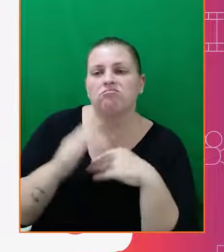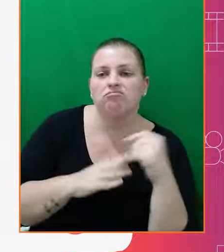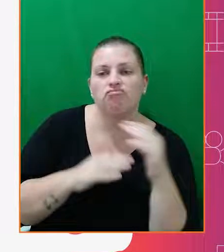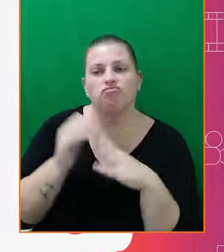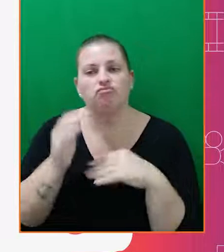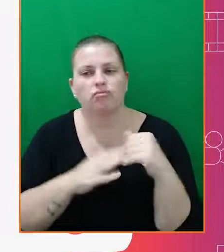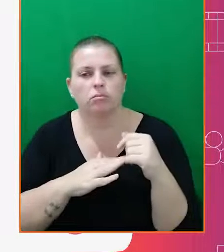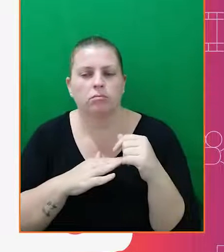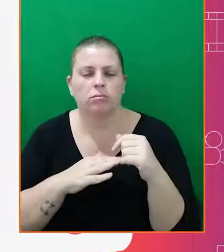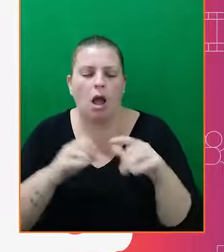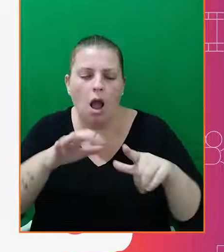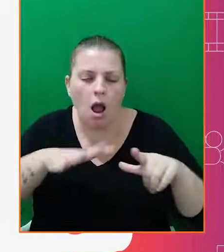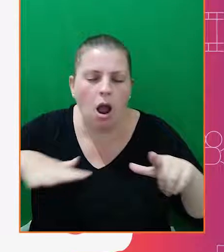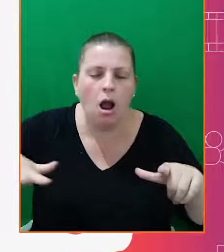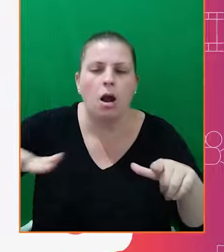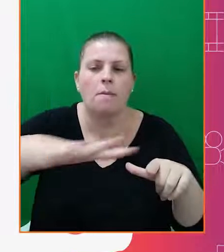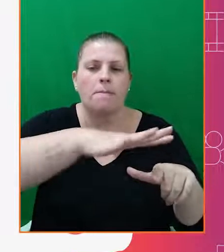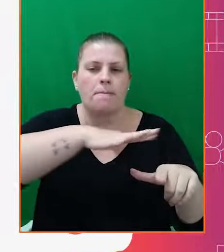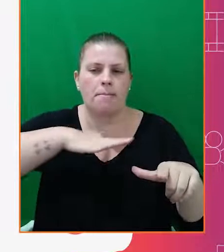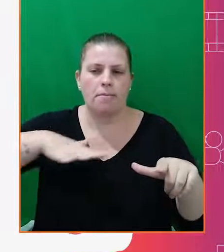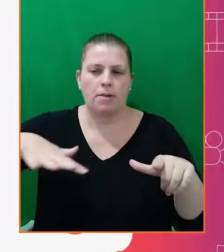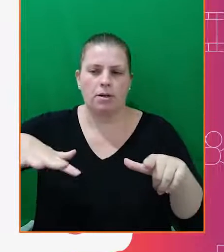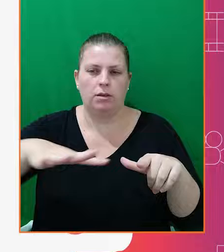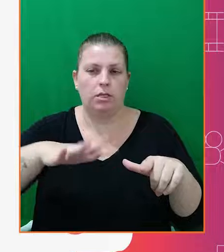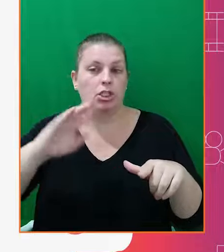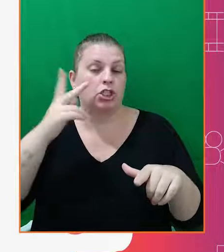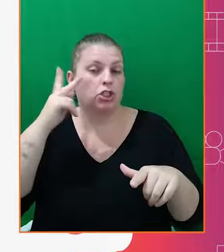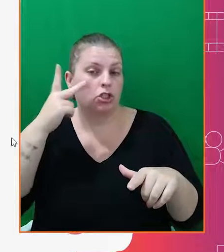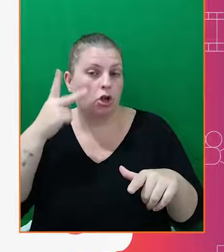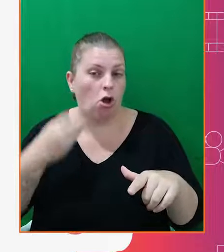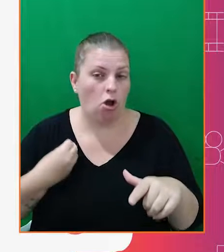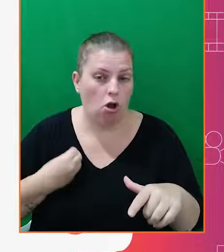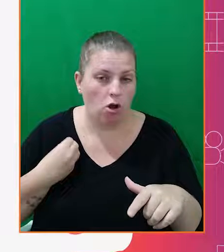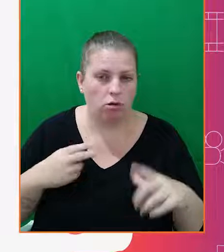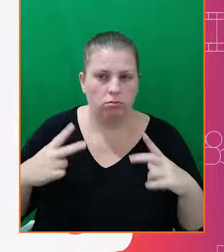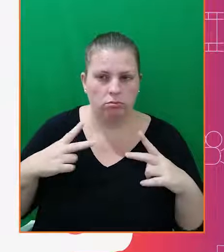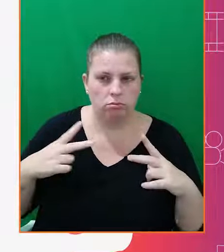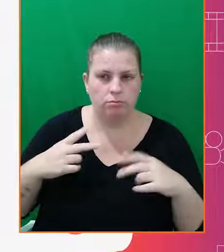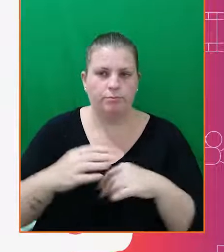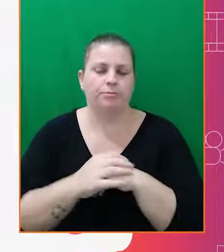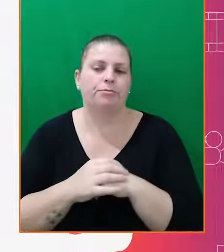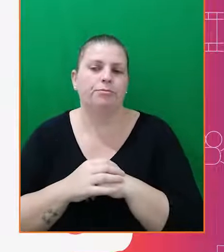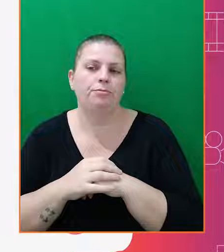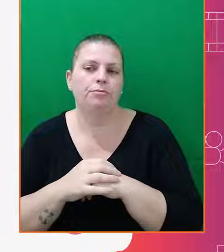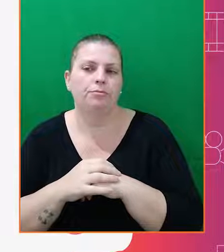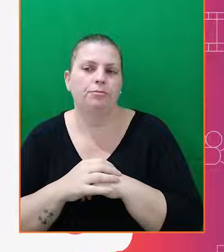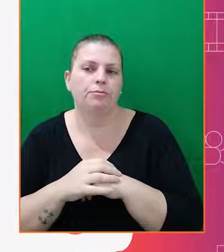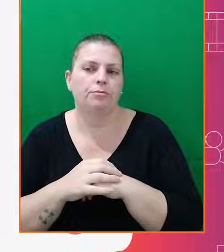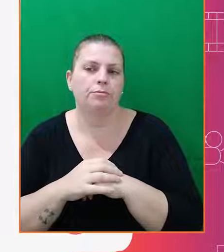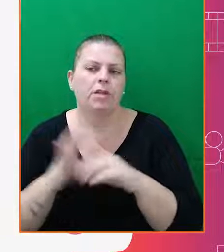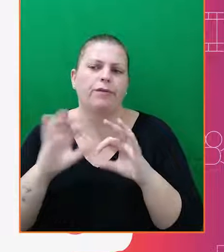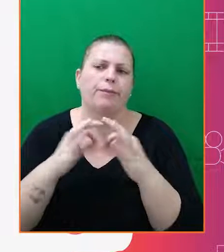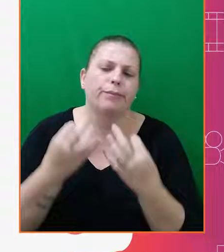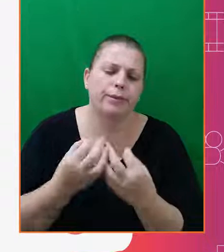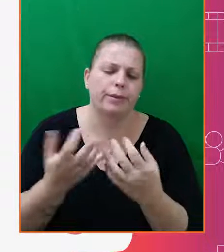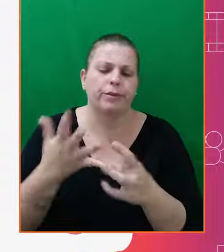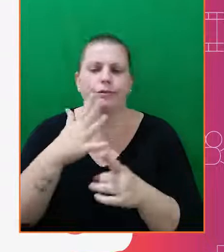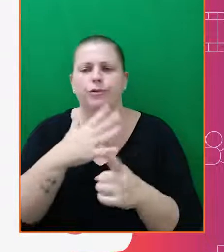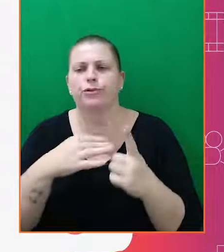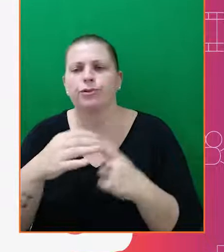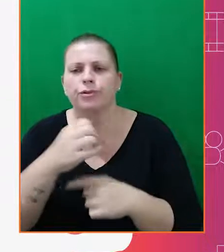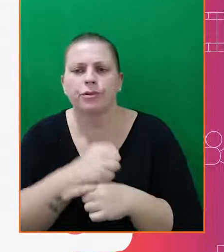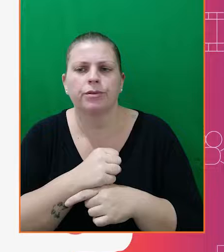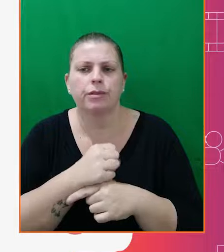microações, seus detalhes do ambiente, a sua história pessoal, seu nível educacional, seus antecedentes familiares